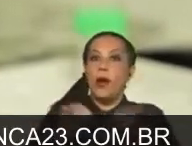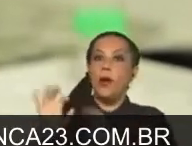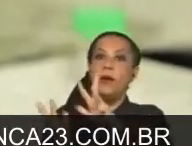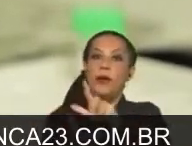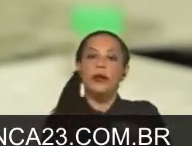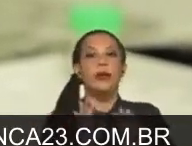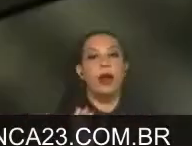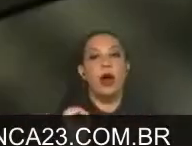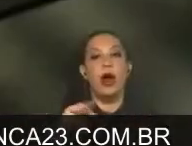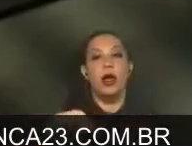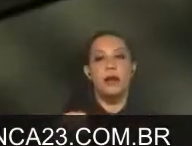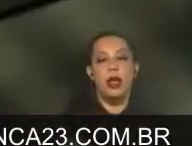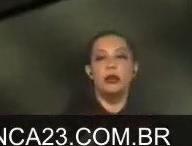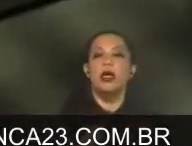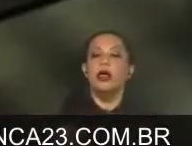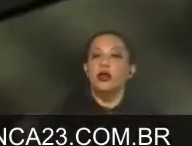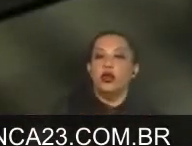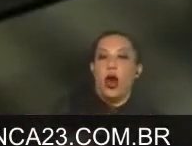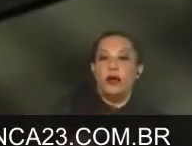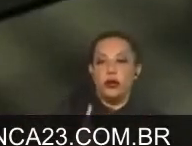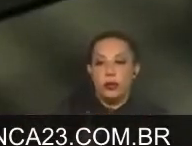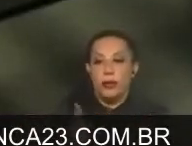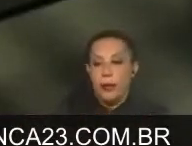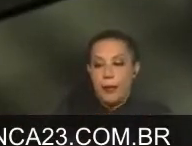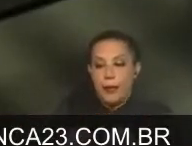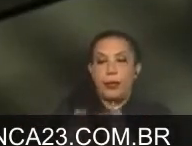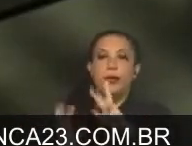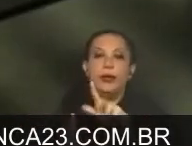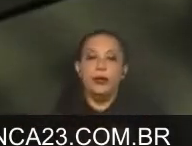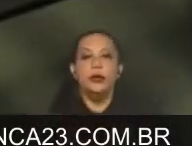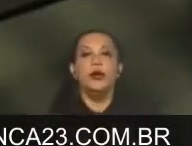mas segundo a OMS, o número de novos diagnósticos no mundo apresenta tendência de queda.